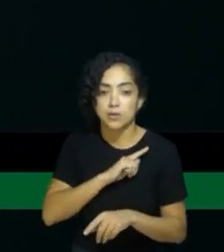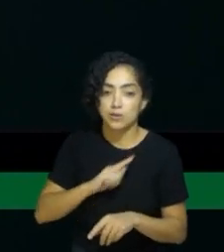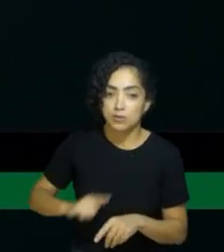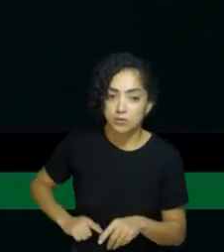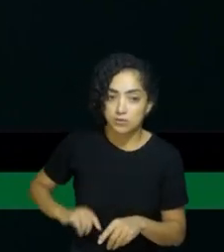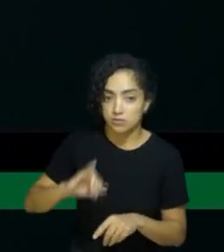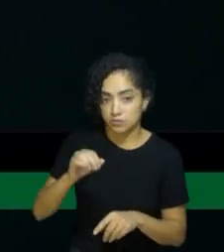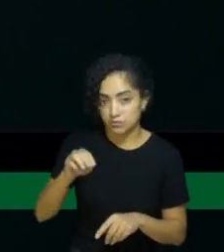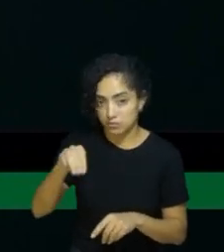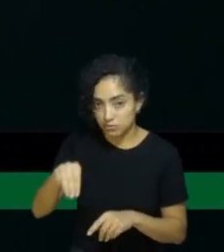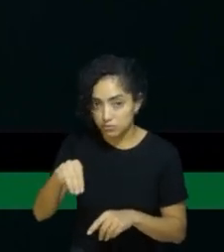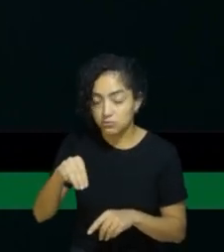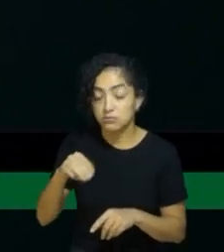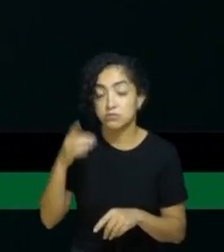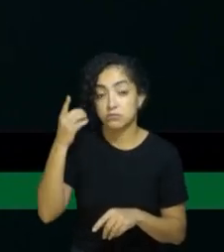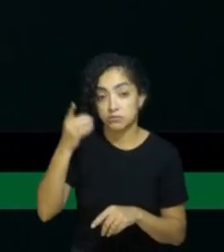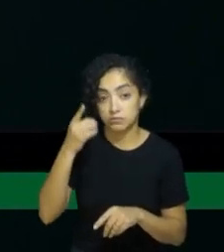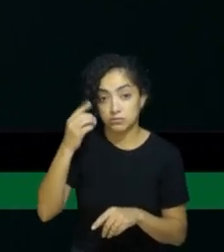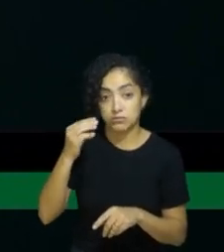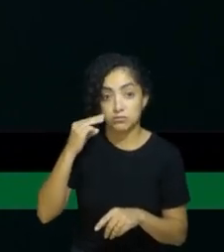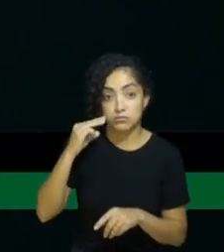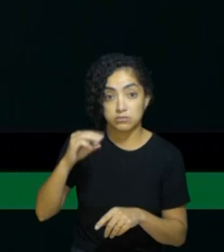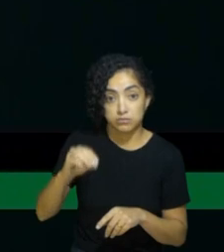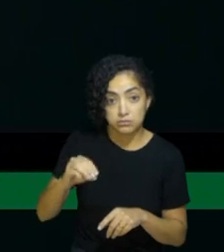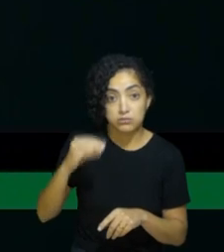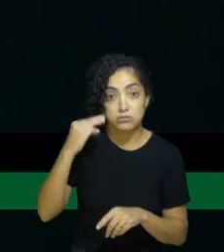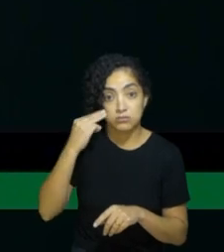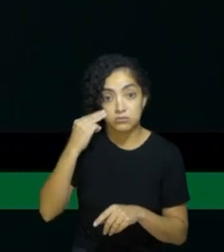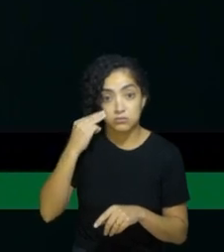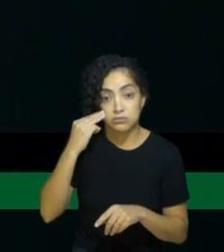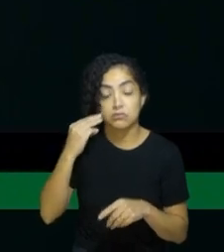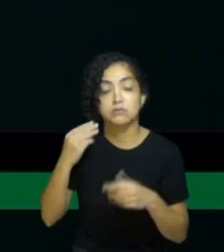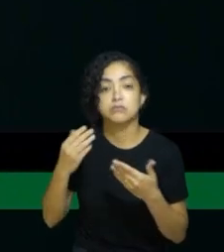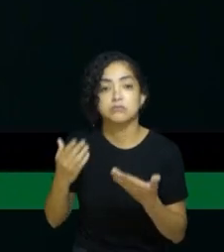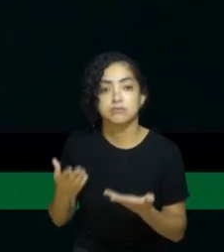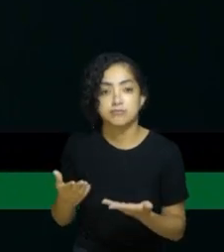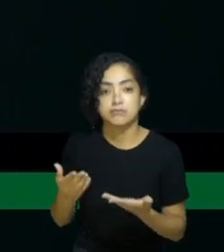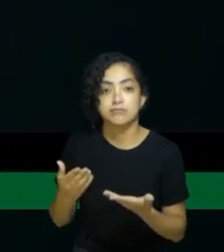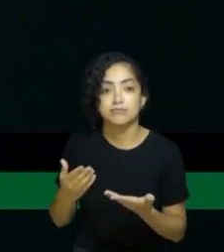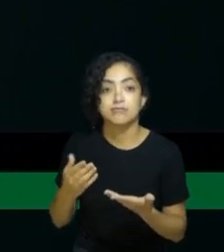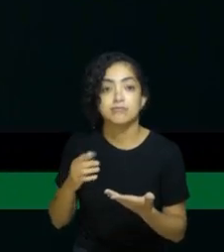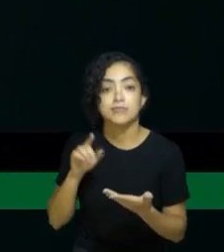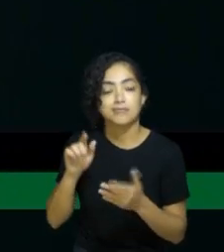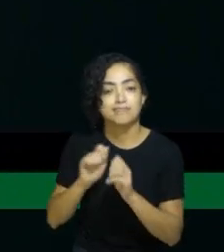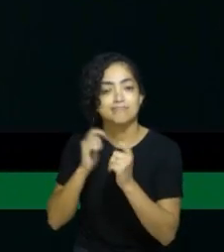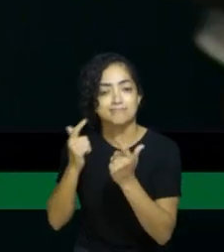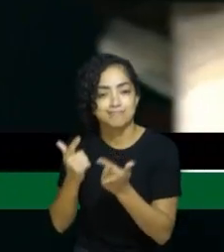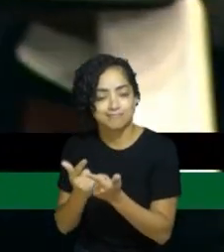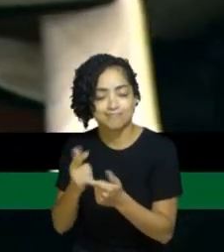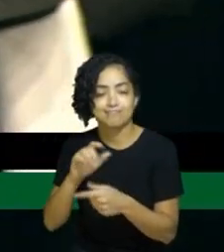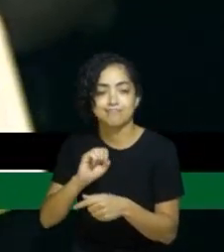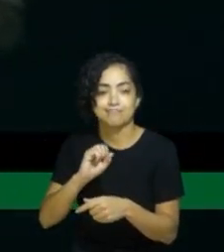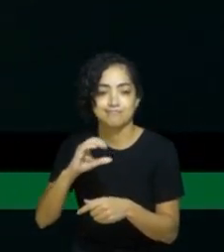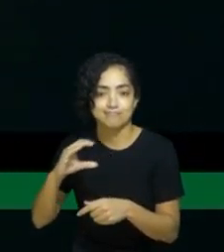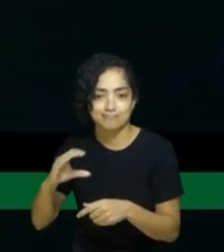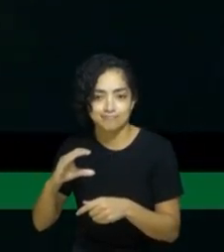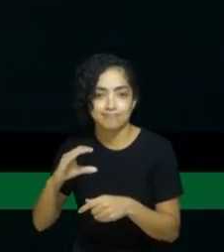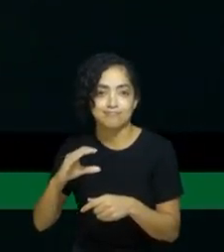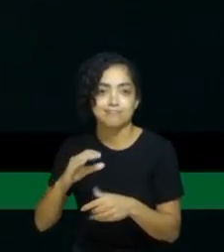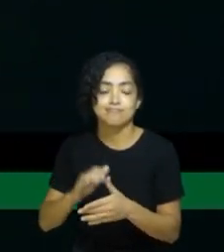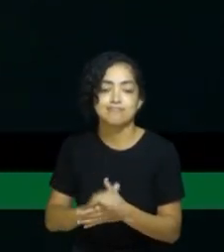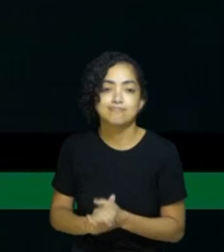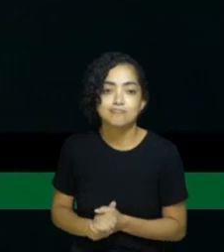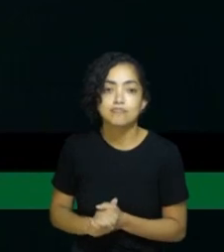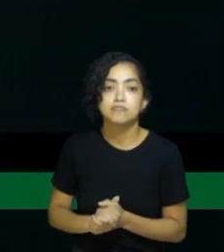Rosa que é um grande representante junto com o deputado Napoleão lá na Assembleia Legislativa tem sido uma revelação no Parlamento